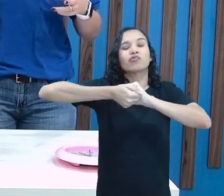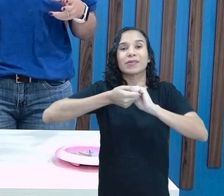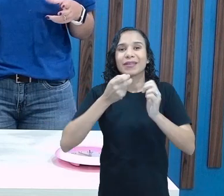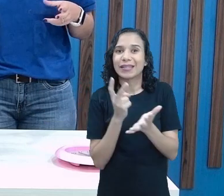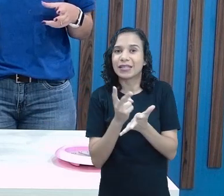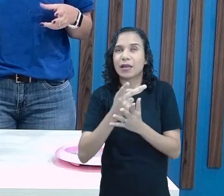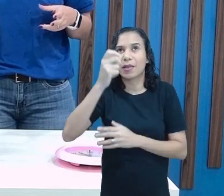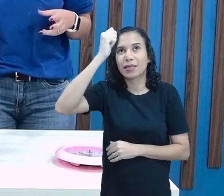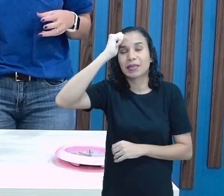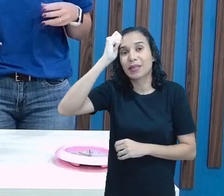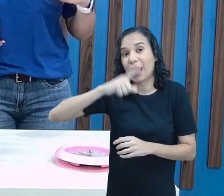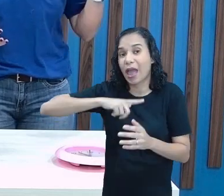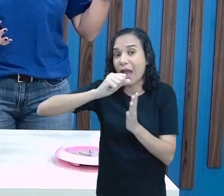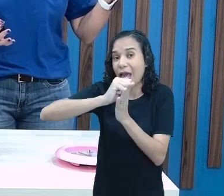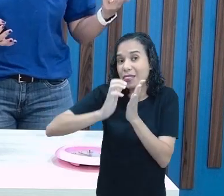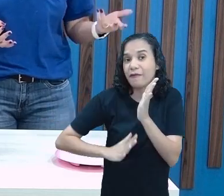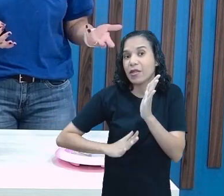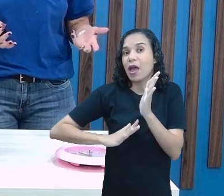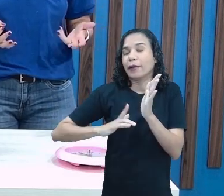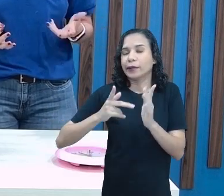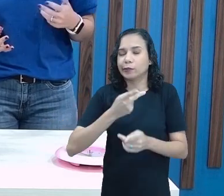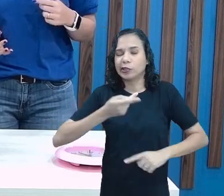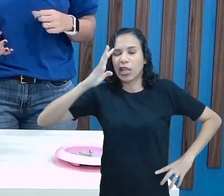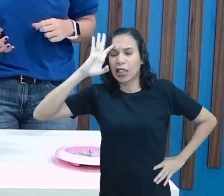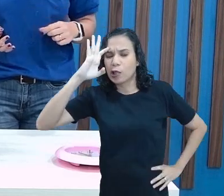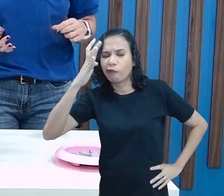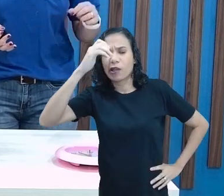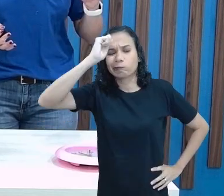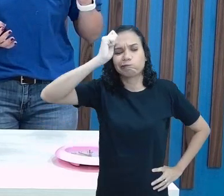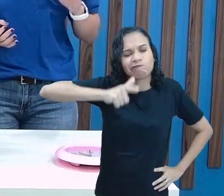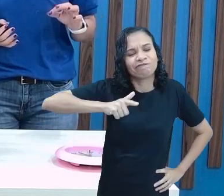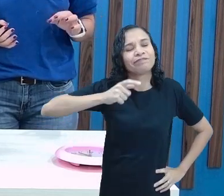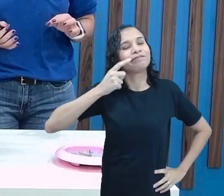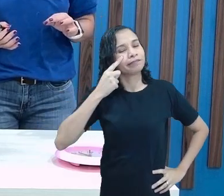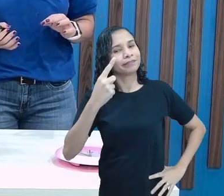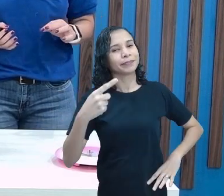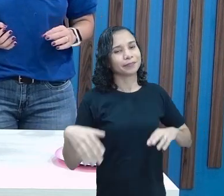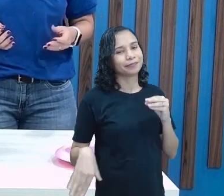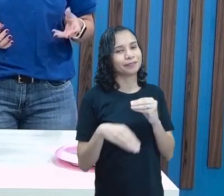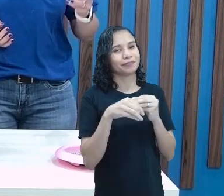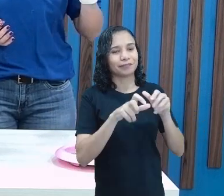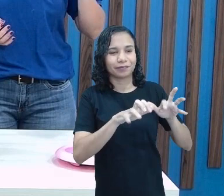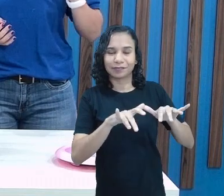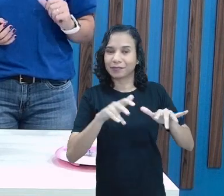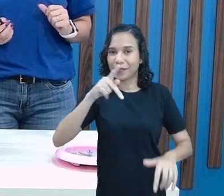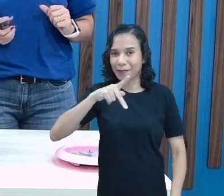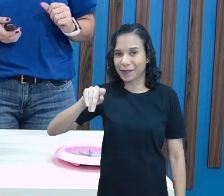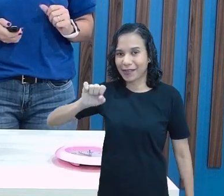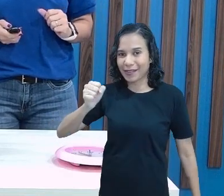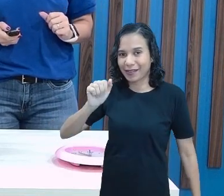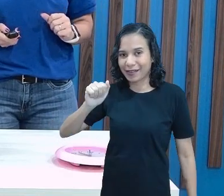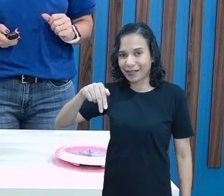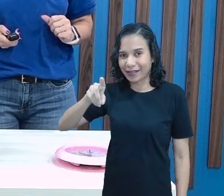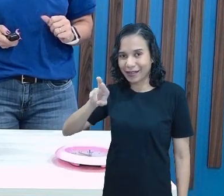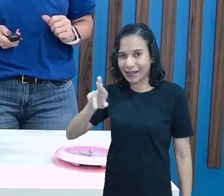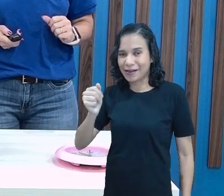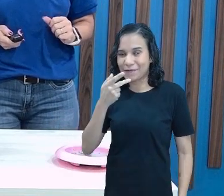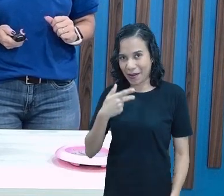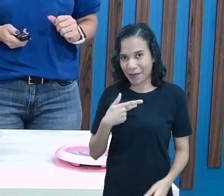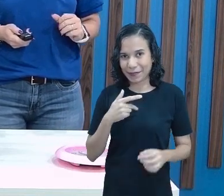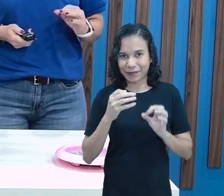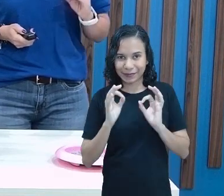sempre aqui atividades para que vocês resolvam, né? Então vai colocando aí no chat, a professora Sandra vai trazer aqui para mim.